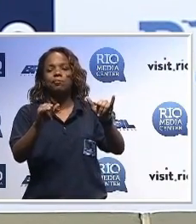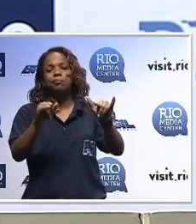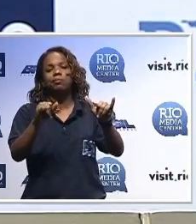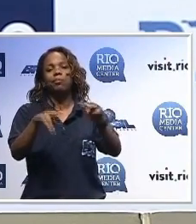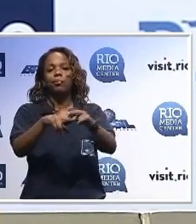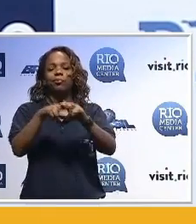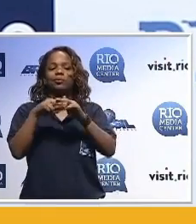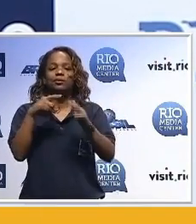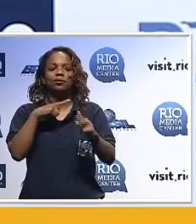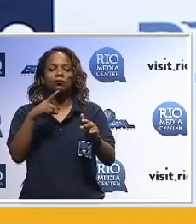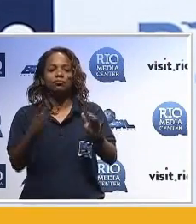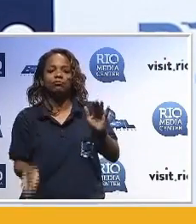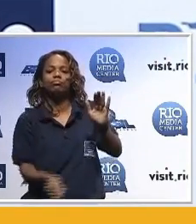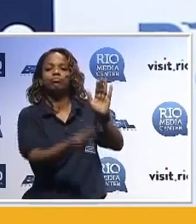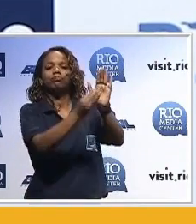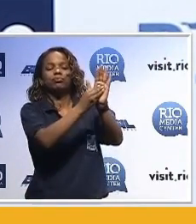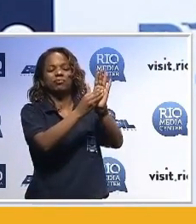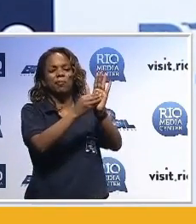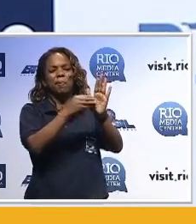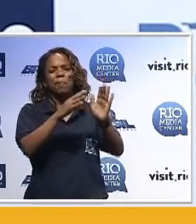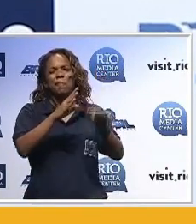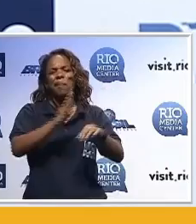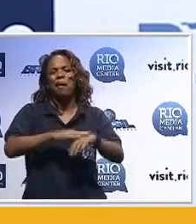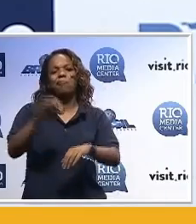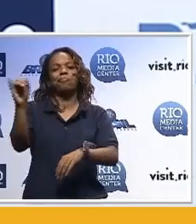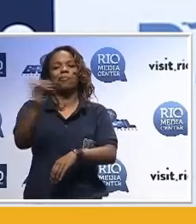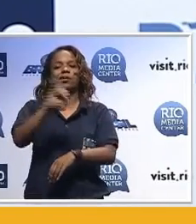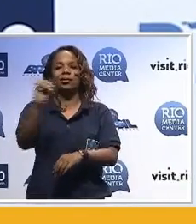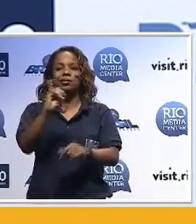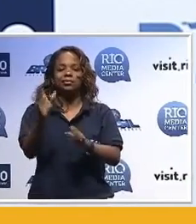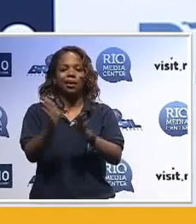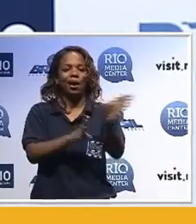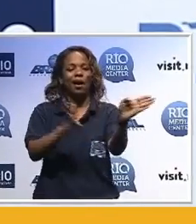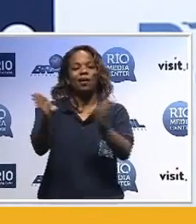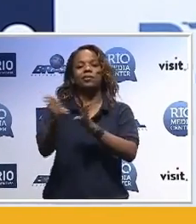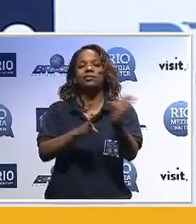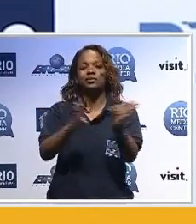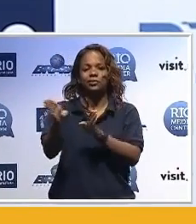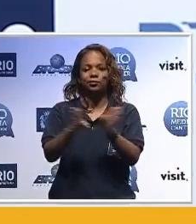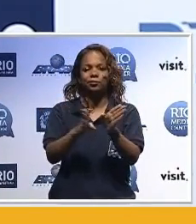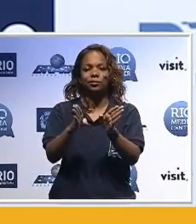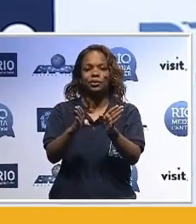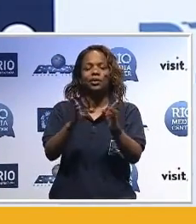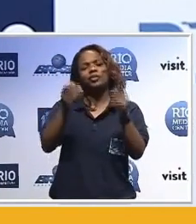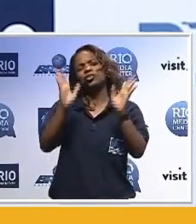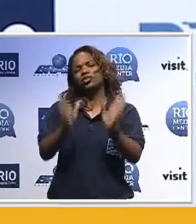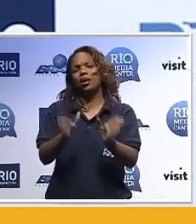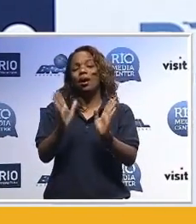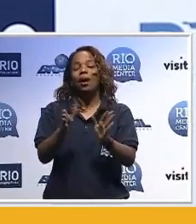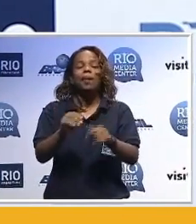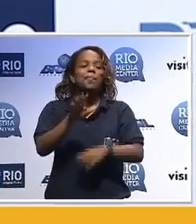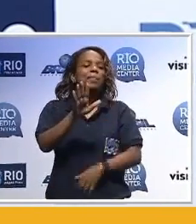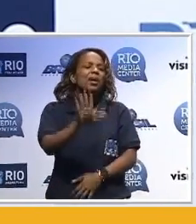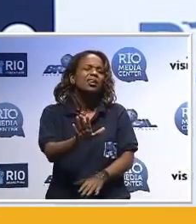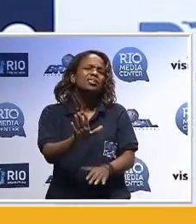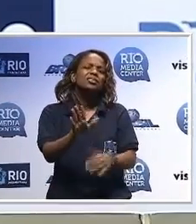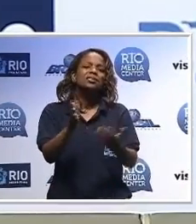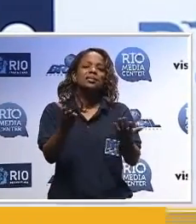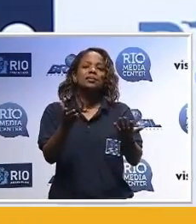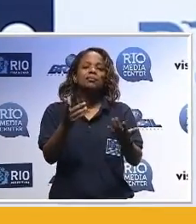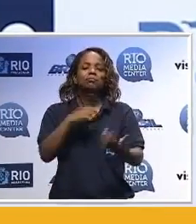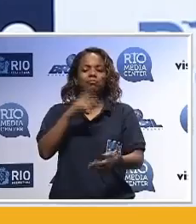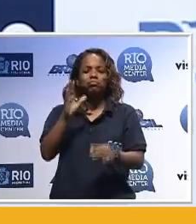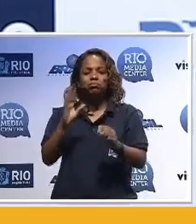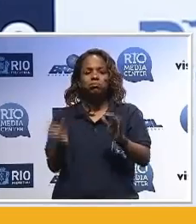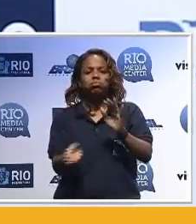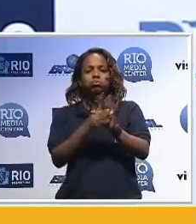essa ferramenta, ainda mais acessível, não é o caso, porque acessível ela é, mas com mais valor,